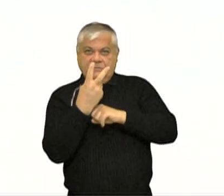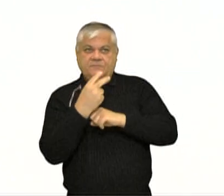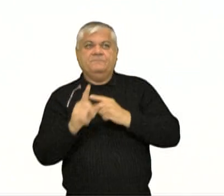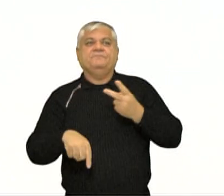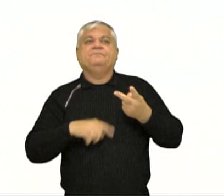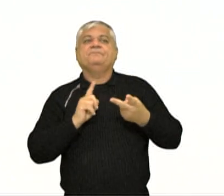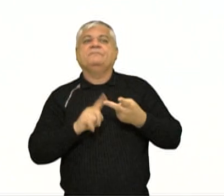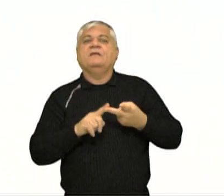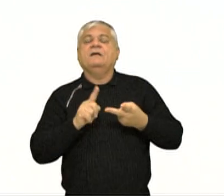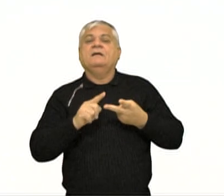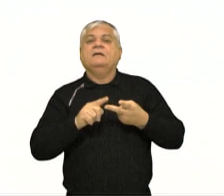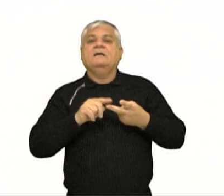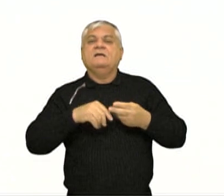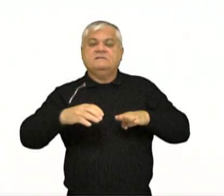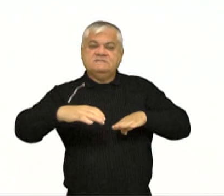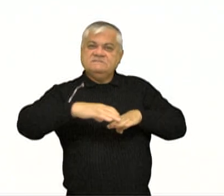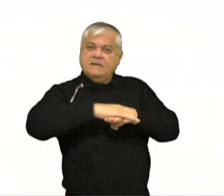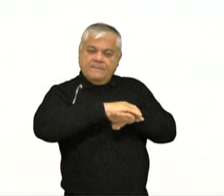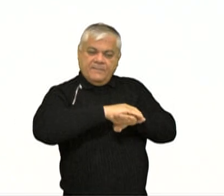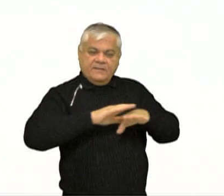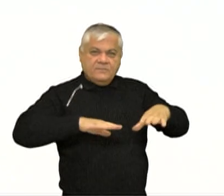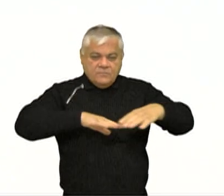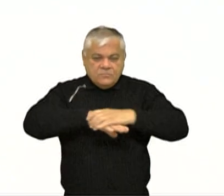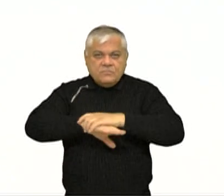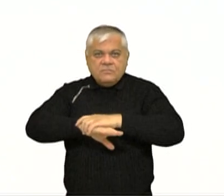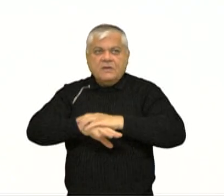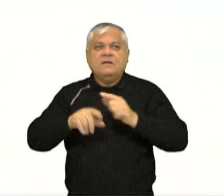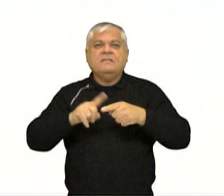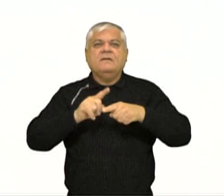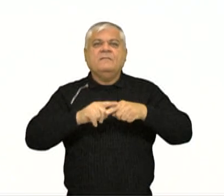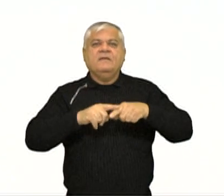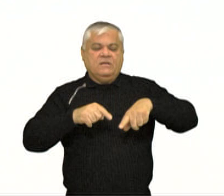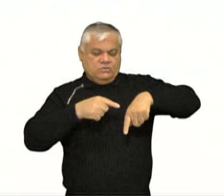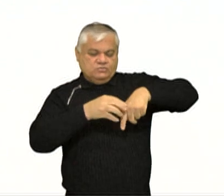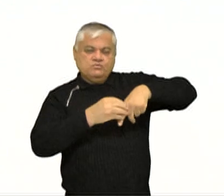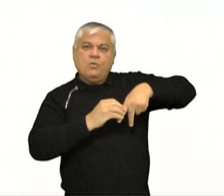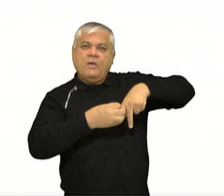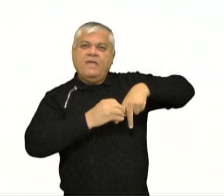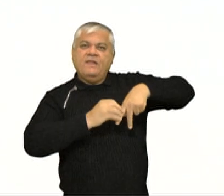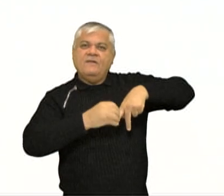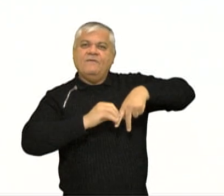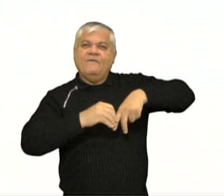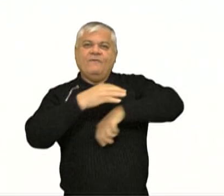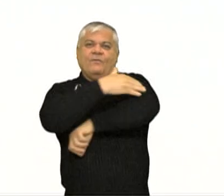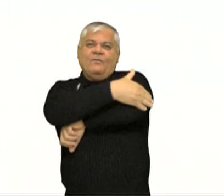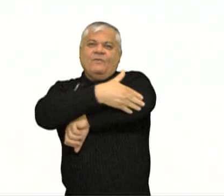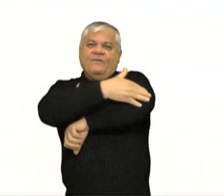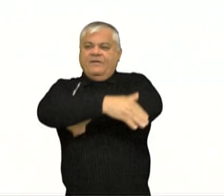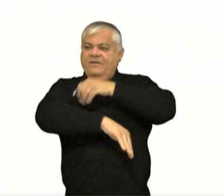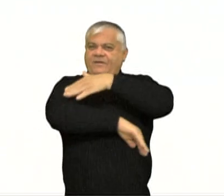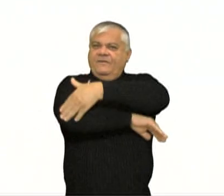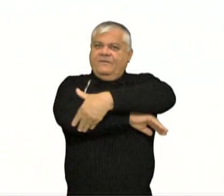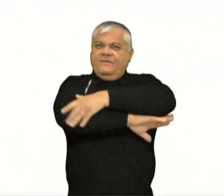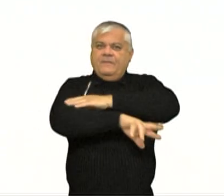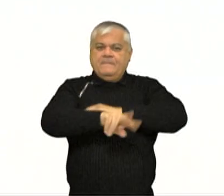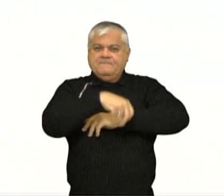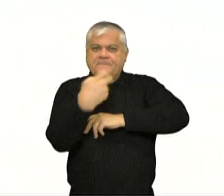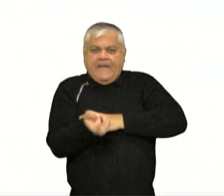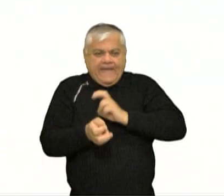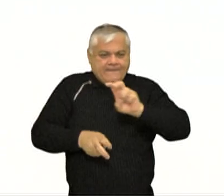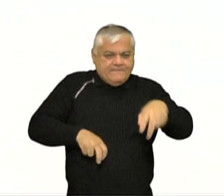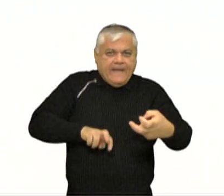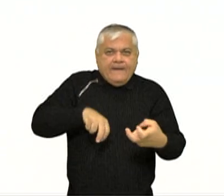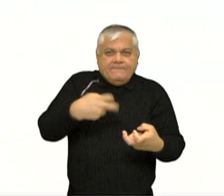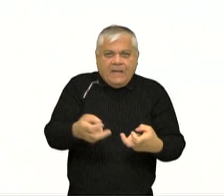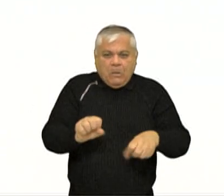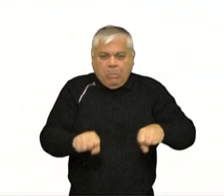olhos. A sapatilha e ainda as joelheiras e as cotoveleiras, porque quedas podem